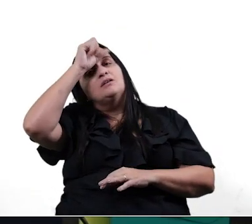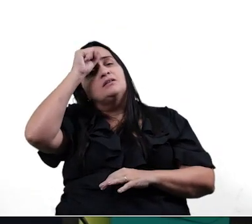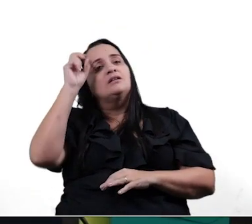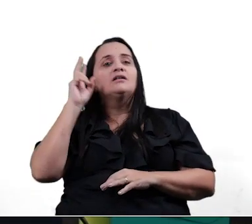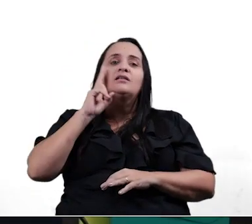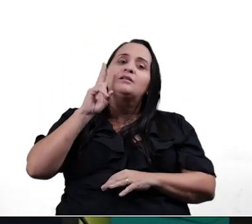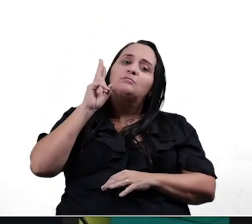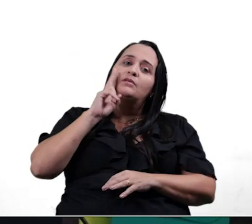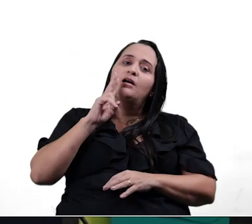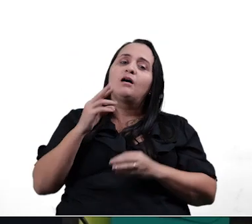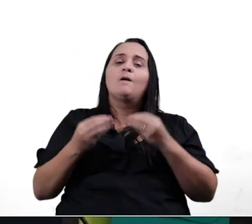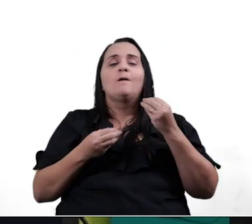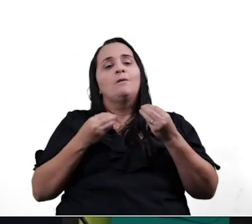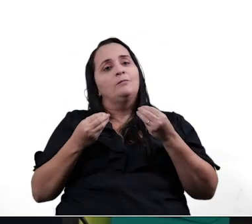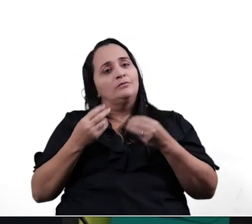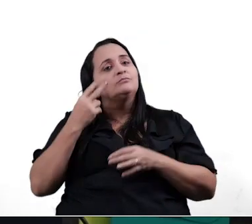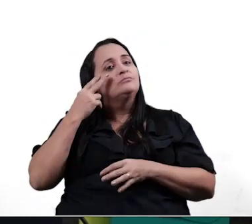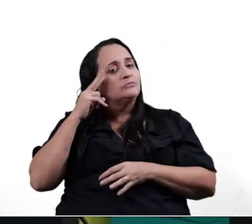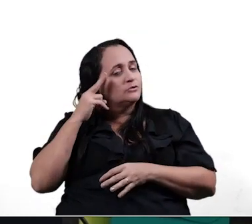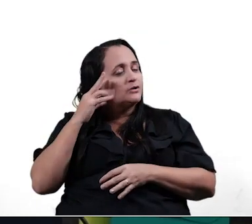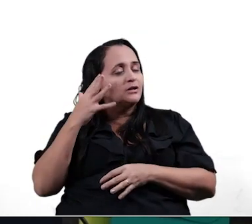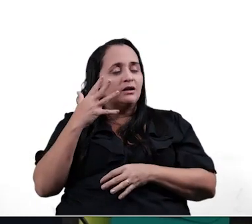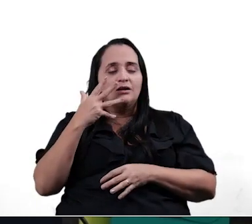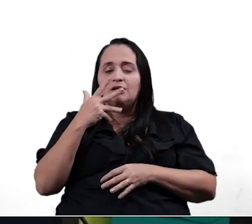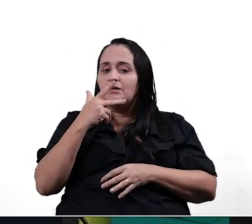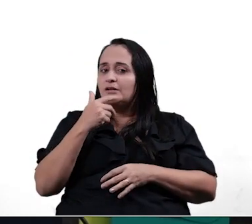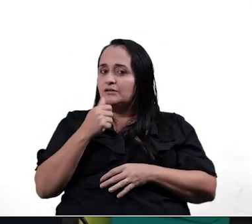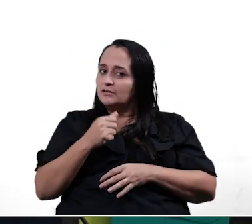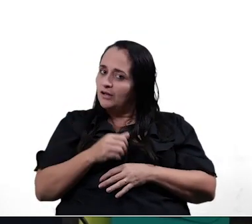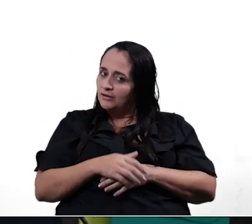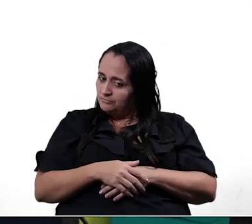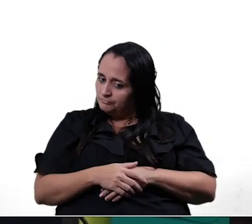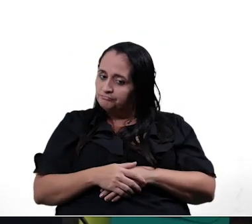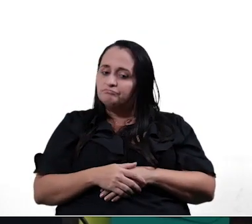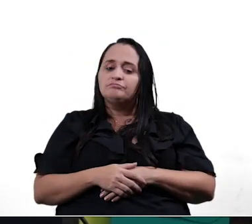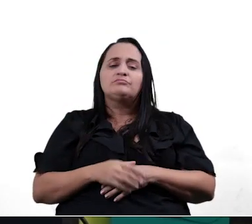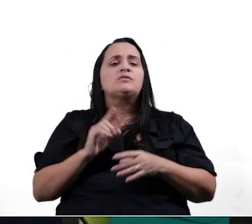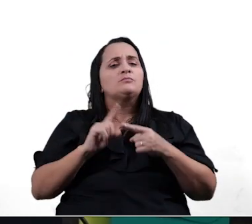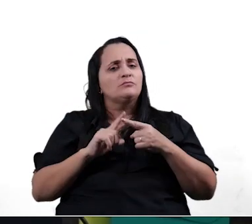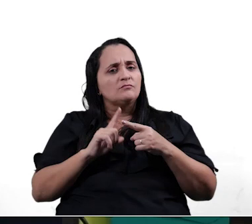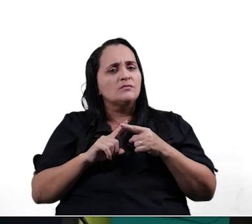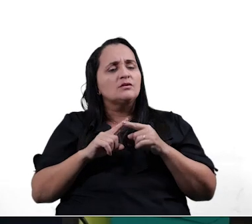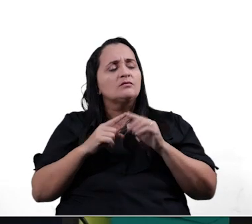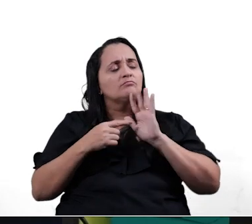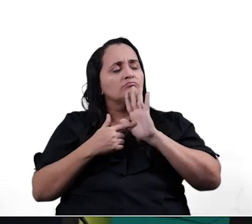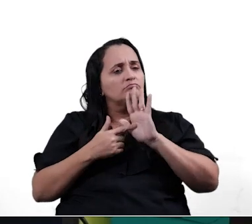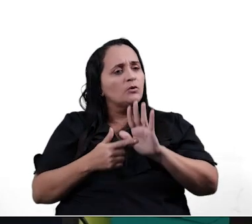relembrar essa historinha, porque é muito linda também. Porque os contos de fada sempre nos traz uma mensagem